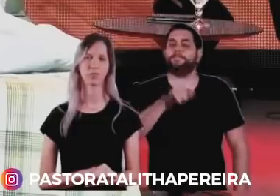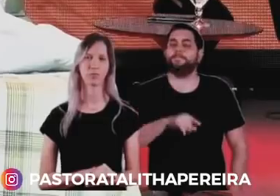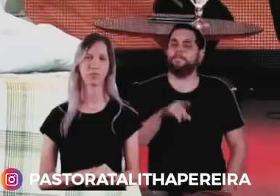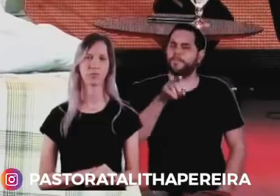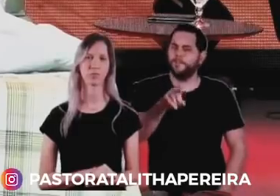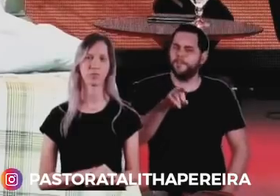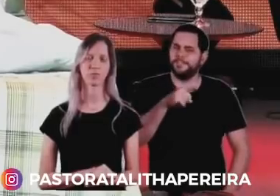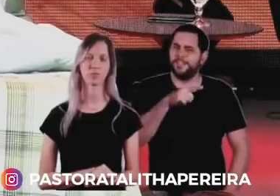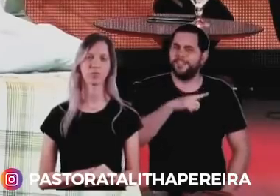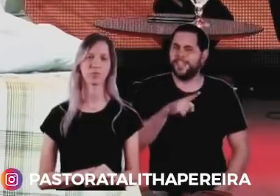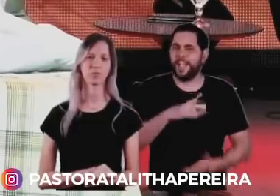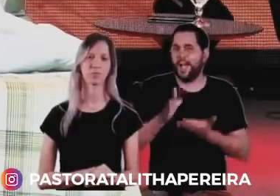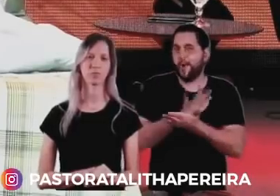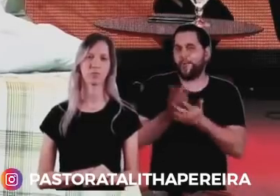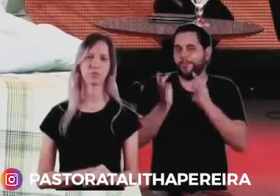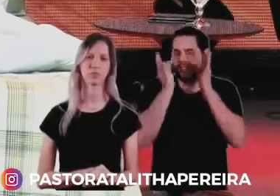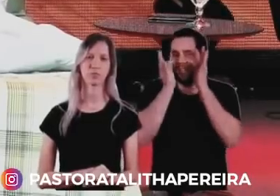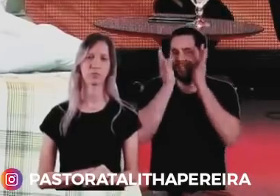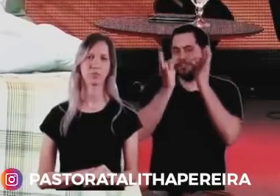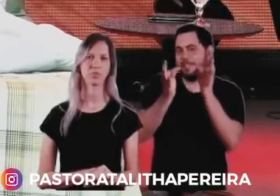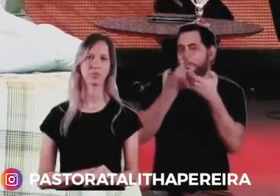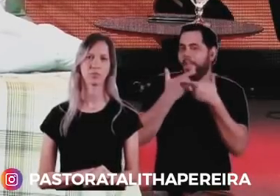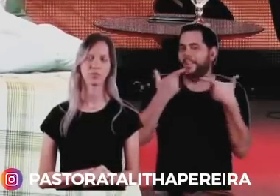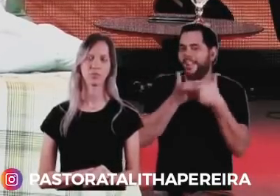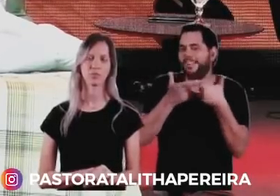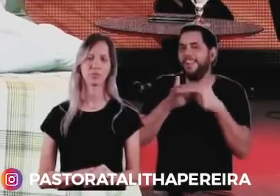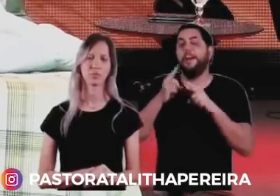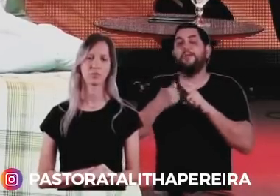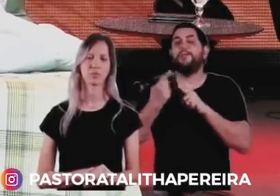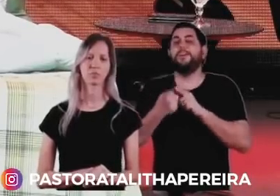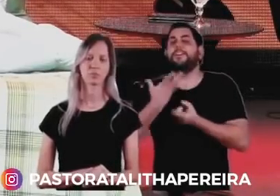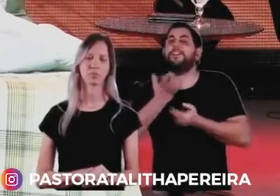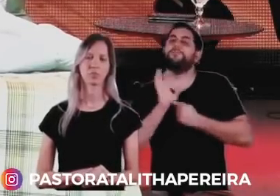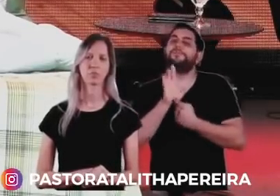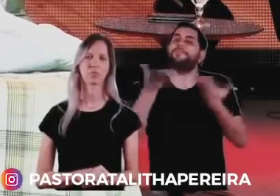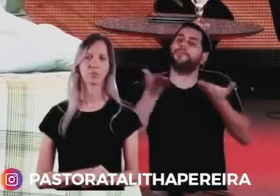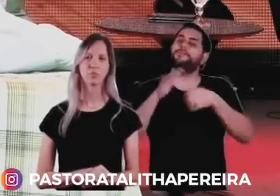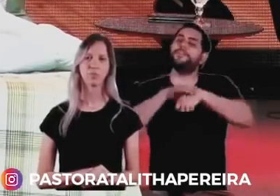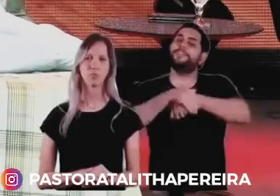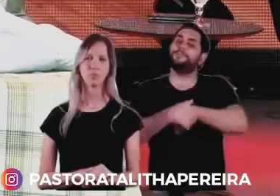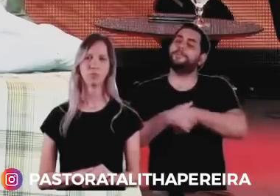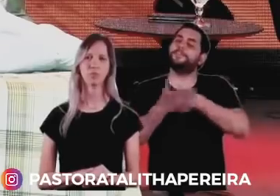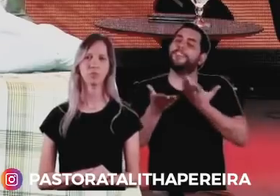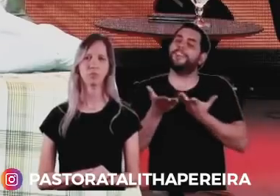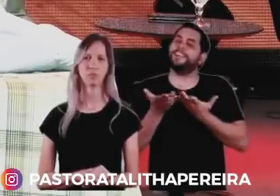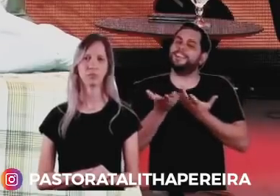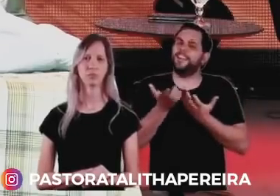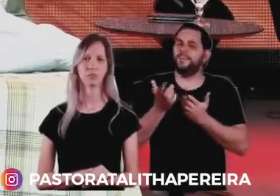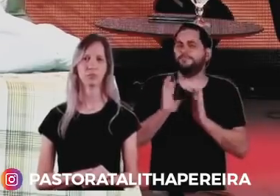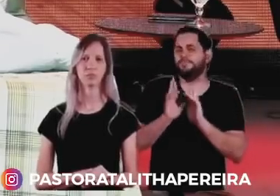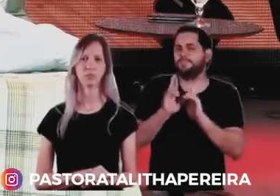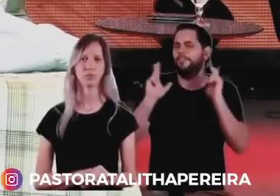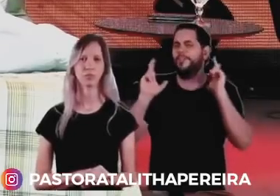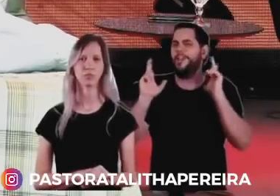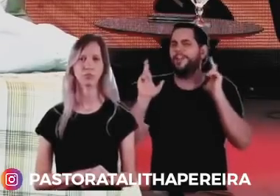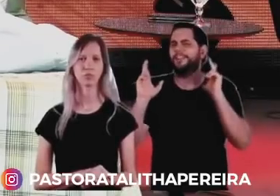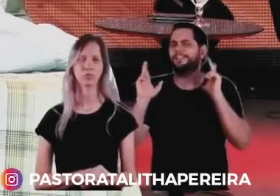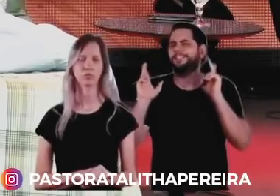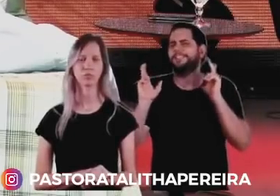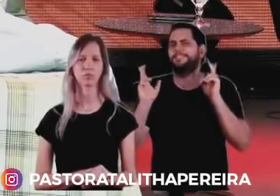vocês têm alguns testemunhos engraçados que eu queria trazer para você nessa noite, a gente tentar sair um pouco,